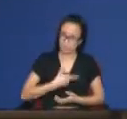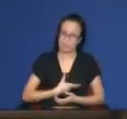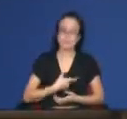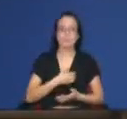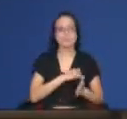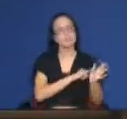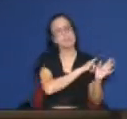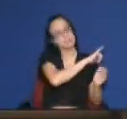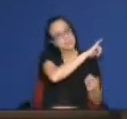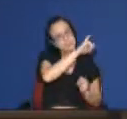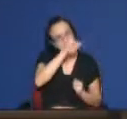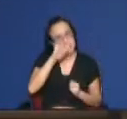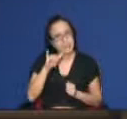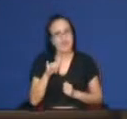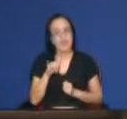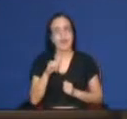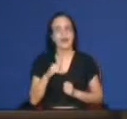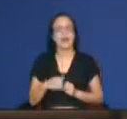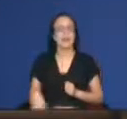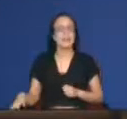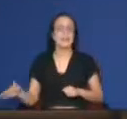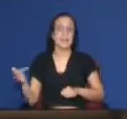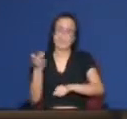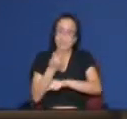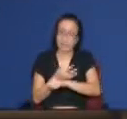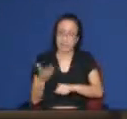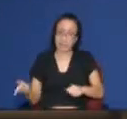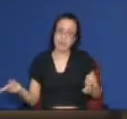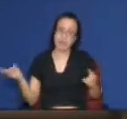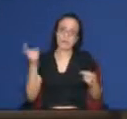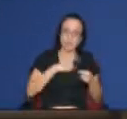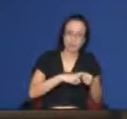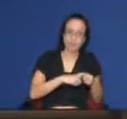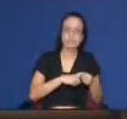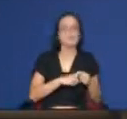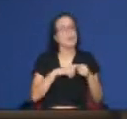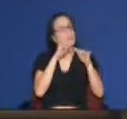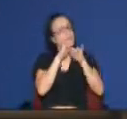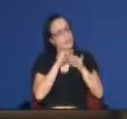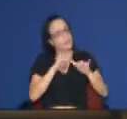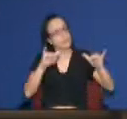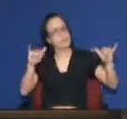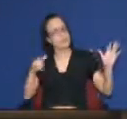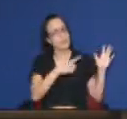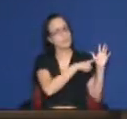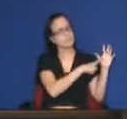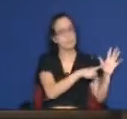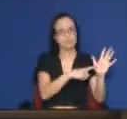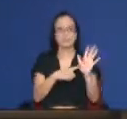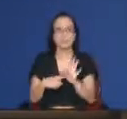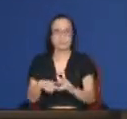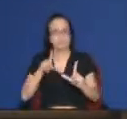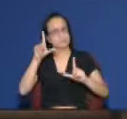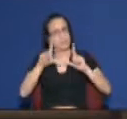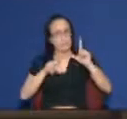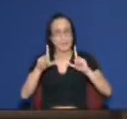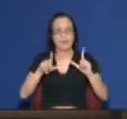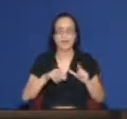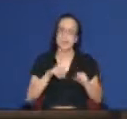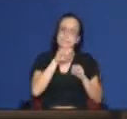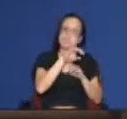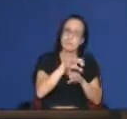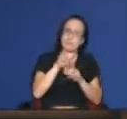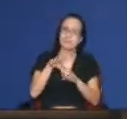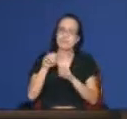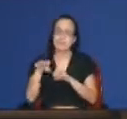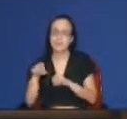do recesso da Câmara, vocês vão ver já essa nossa campanha e esclarecer para vocês que é apenas uma campanha educativa e que a gente não